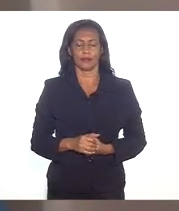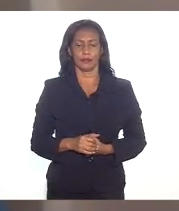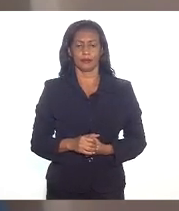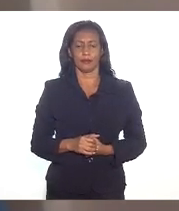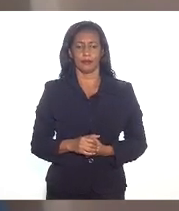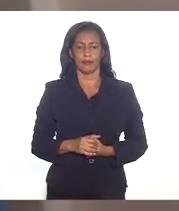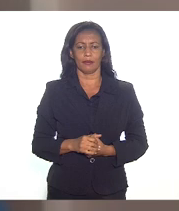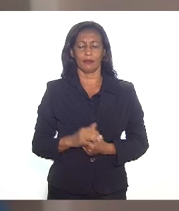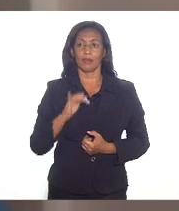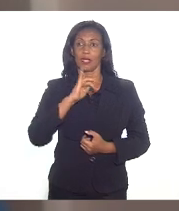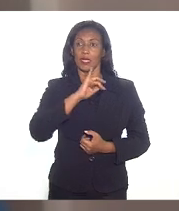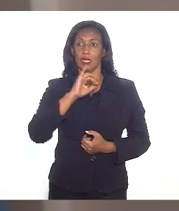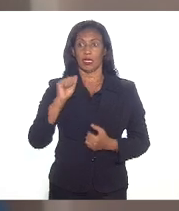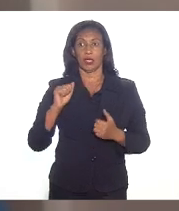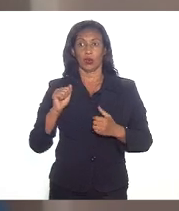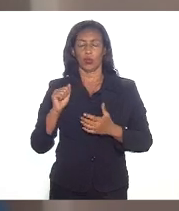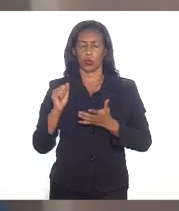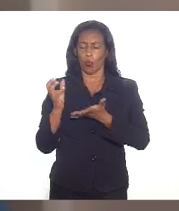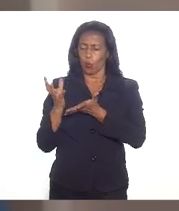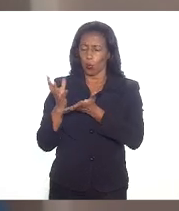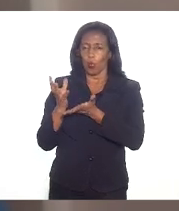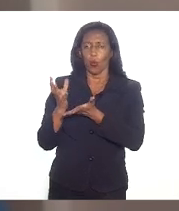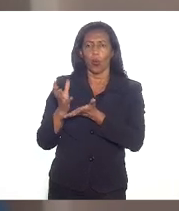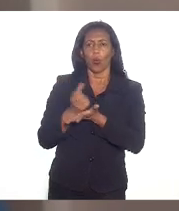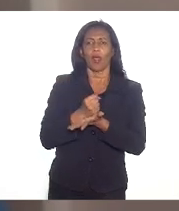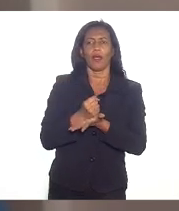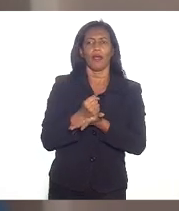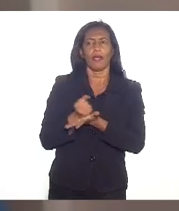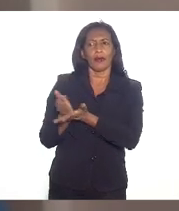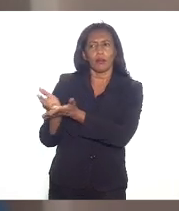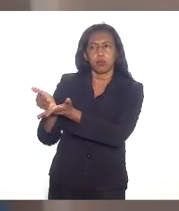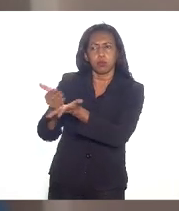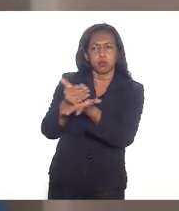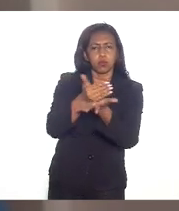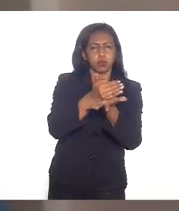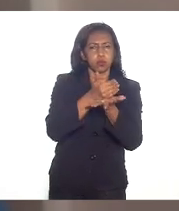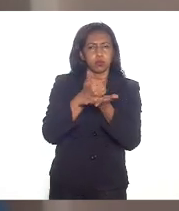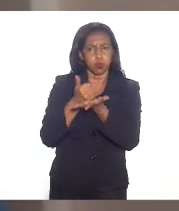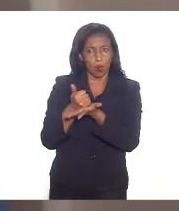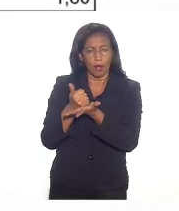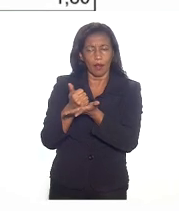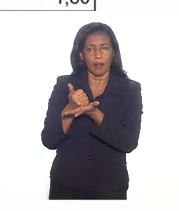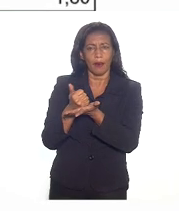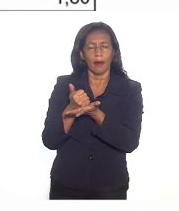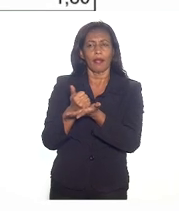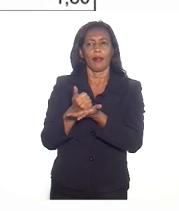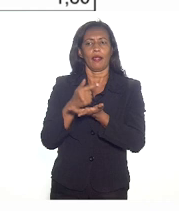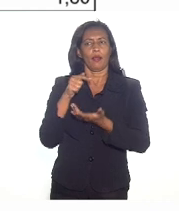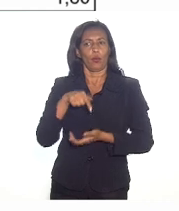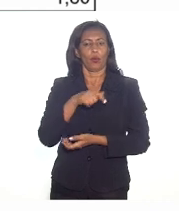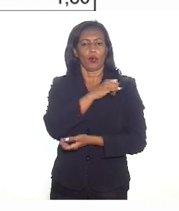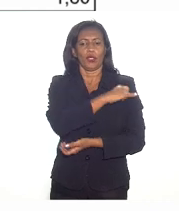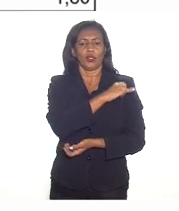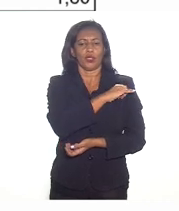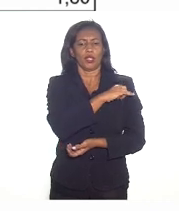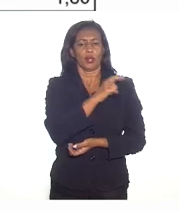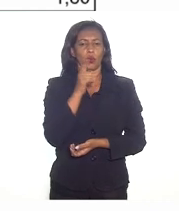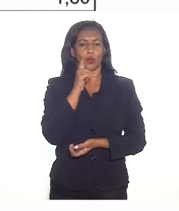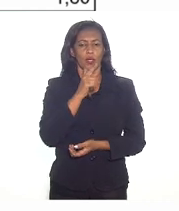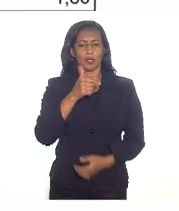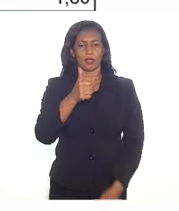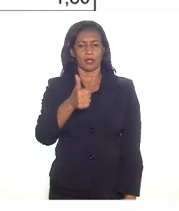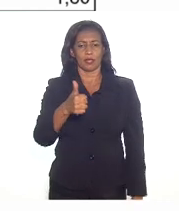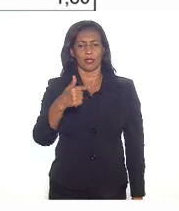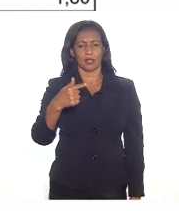Isso é quanto o governo federal arrecada no estado do Rio de Janeiro, quanto ele devolve. Né? Na verdade, ele arrecada